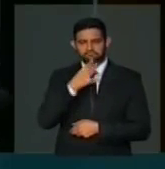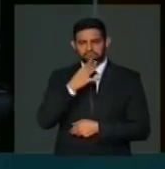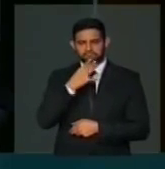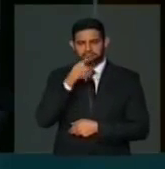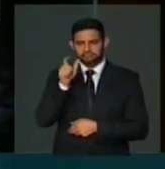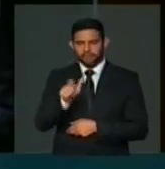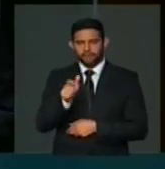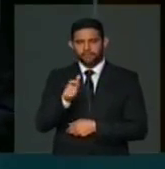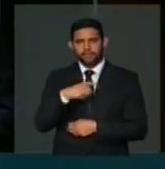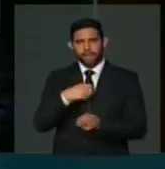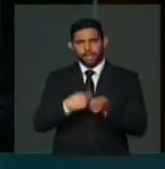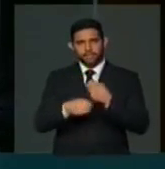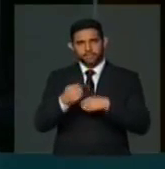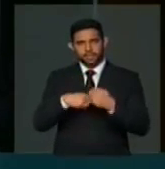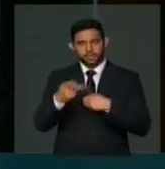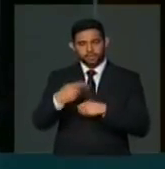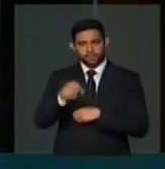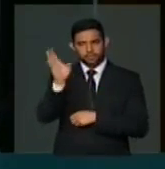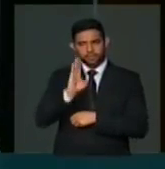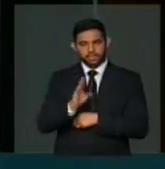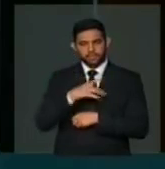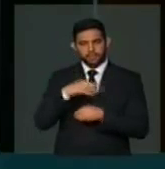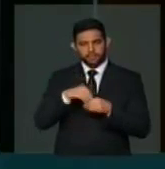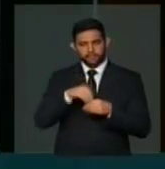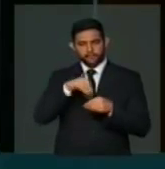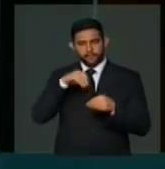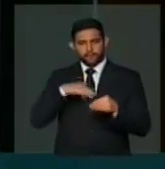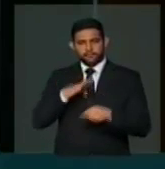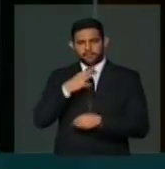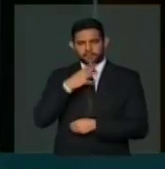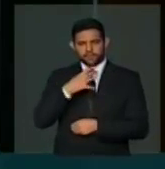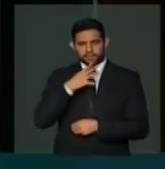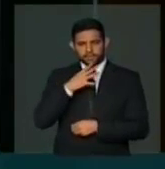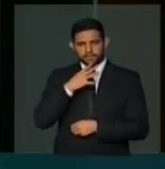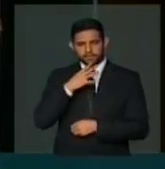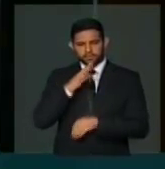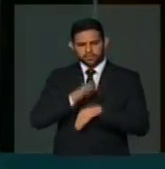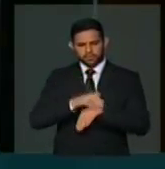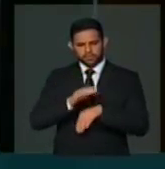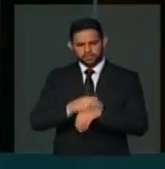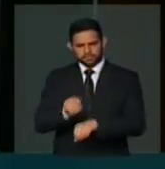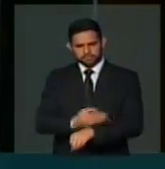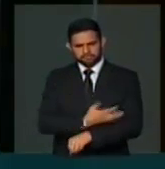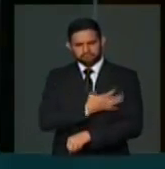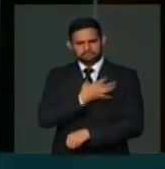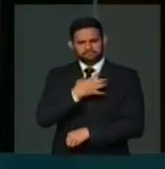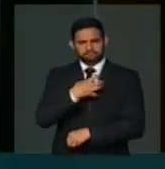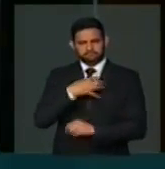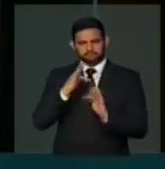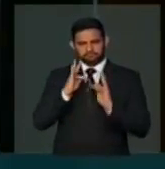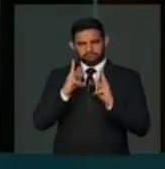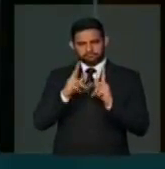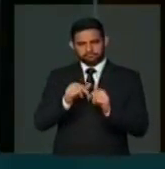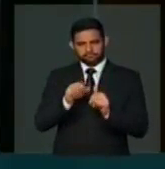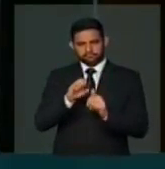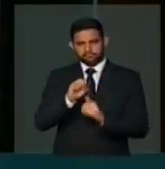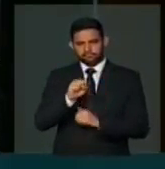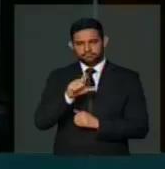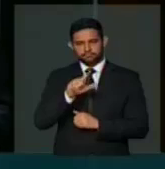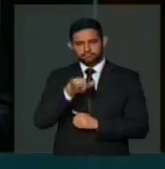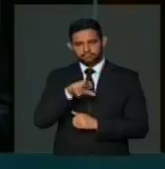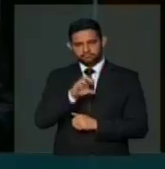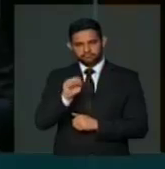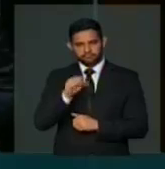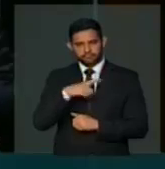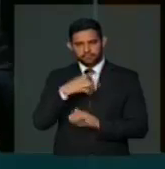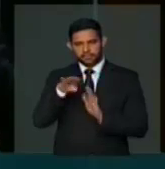sua administração, não só no país, mas também fora, motivo de muito orgulho para todos nós socialistas, seja